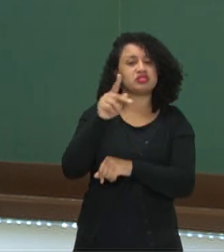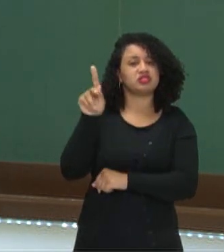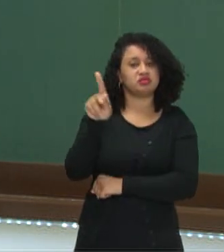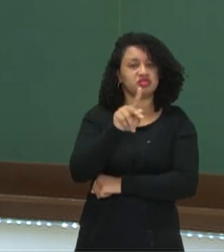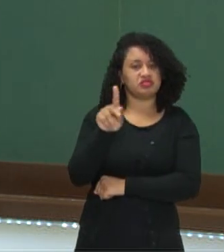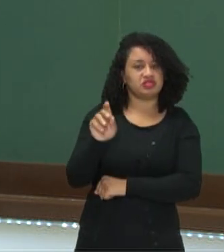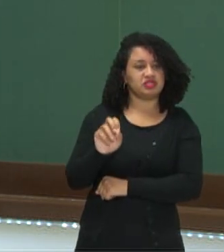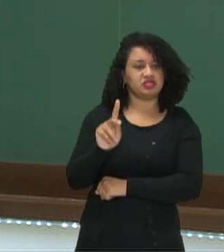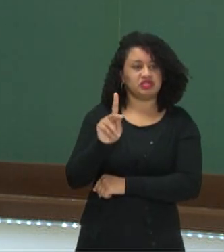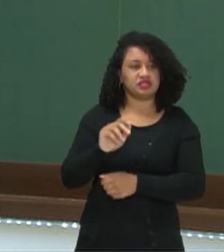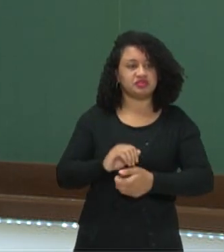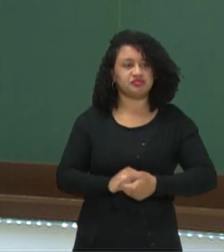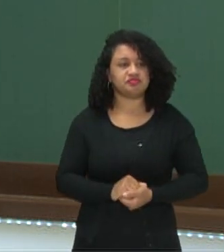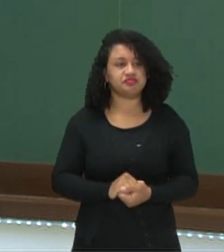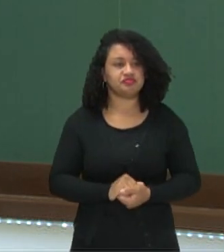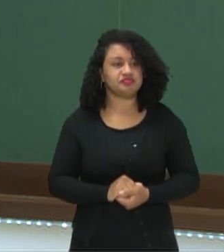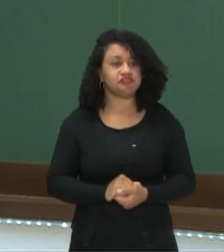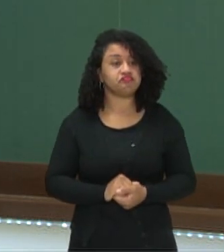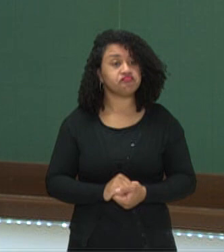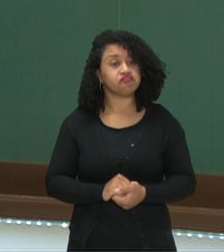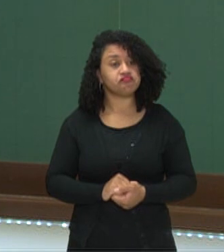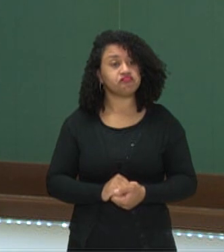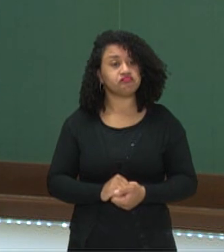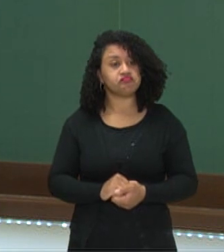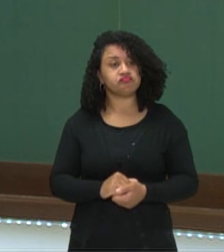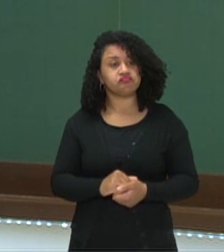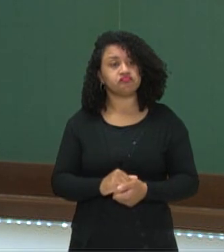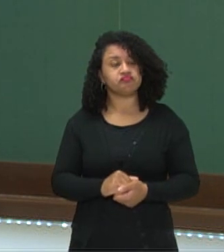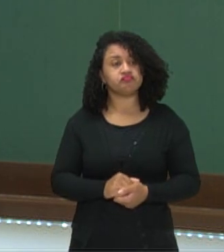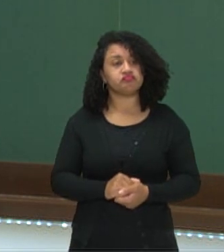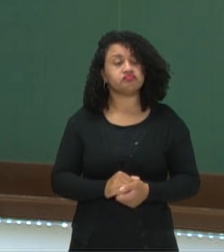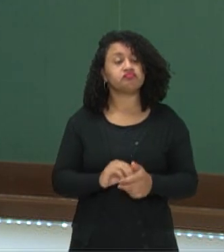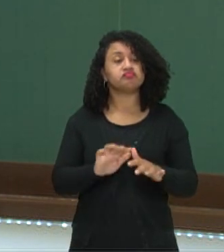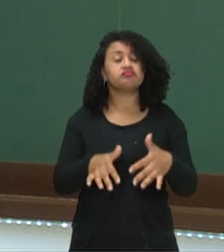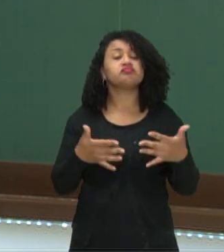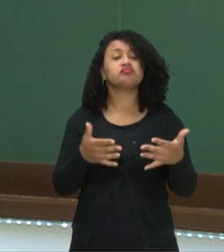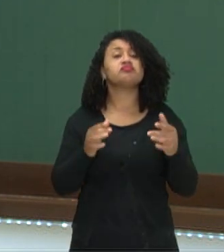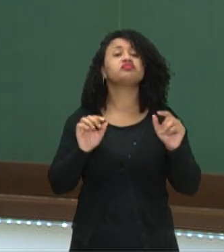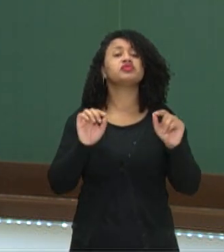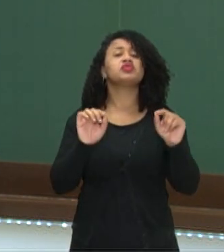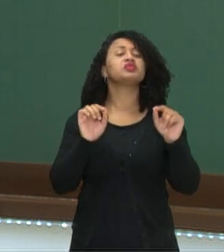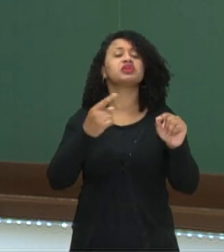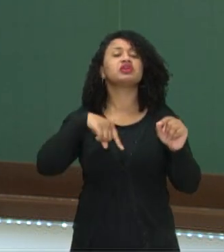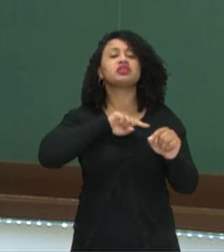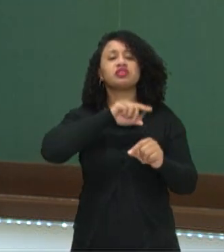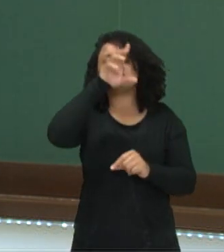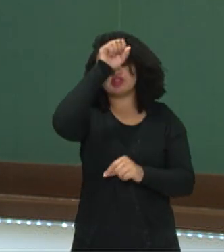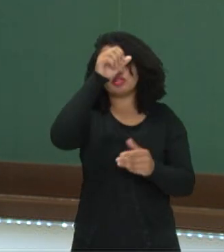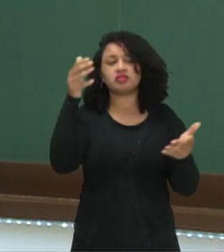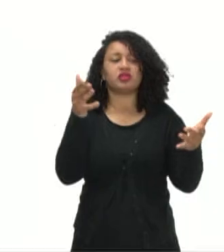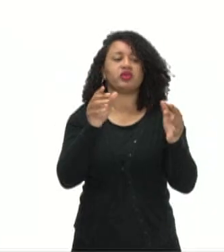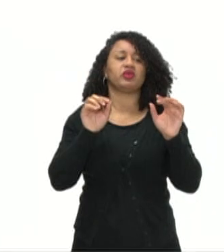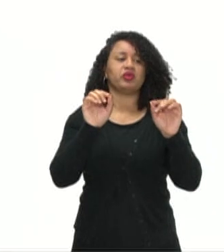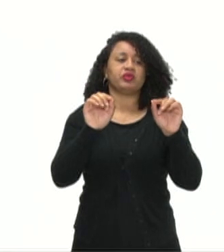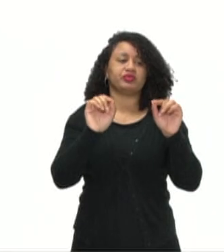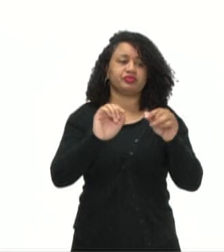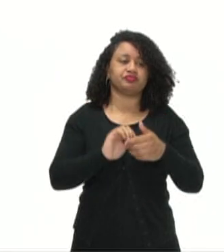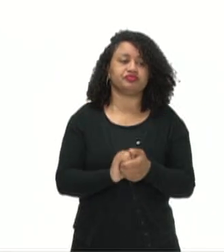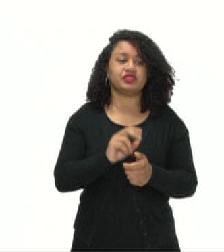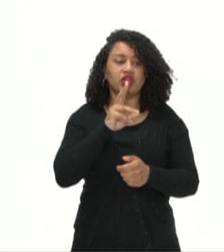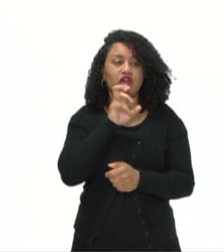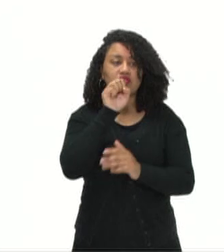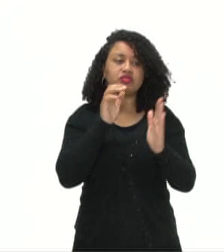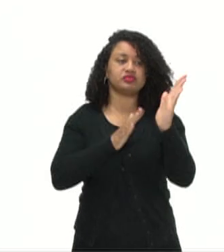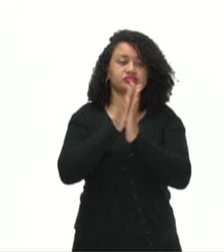professor. Então, vamos lá. Então, o que a gente viu aqui, né? A gente falou sobre a força